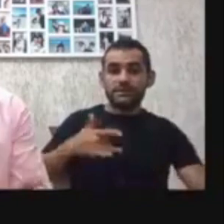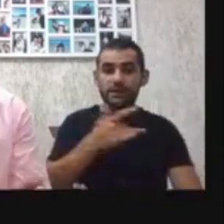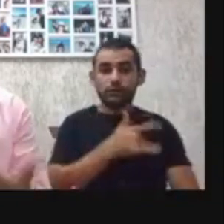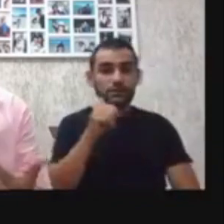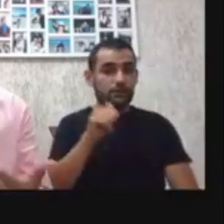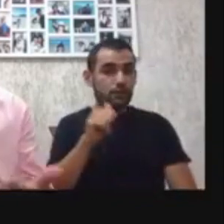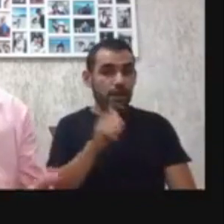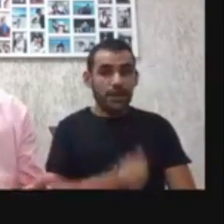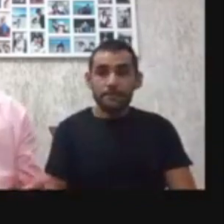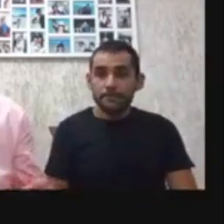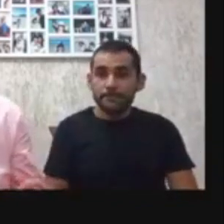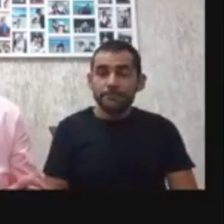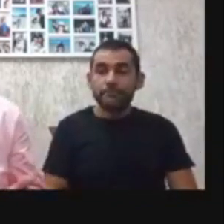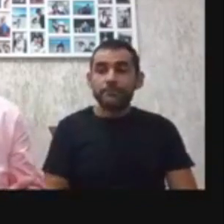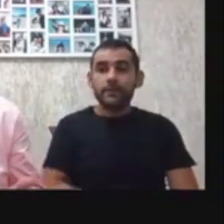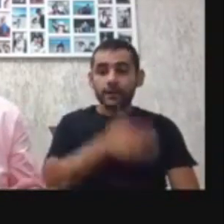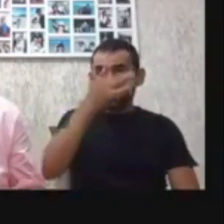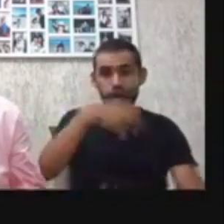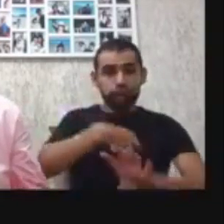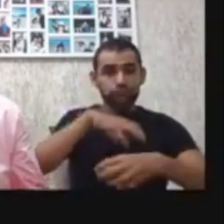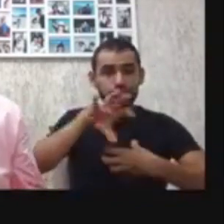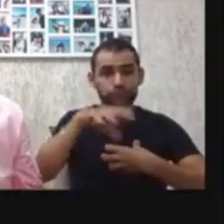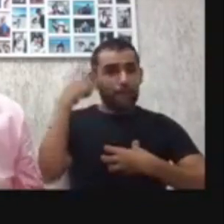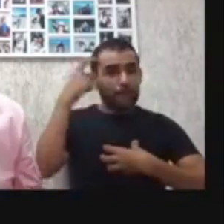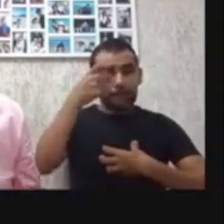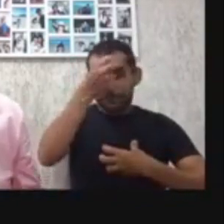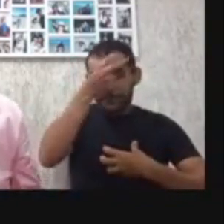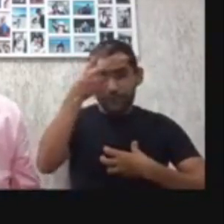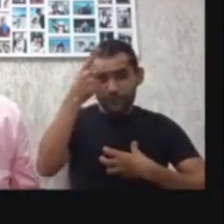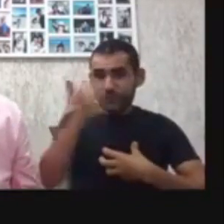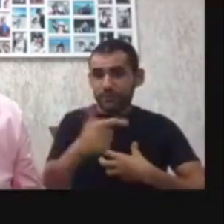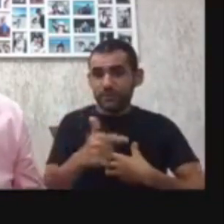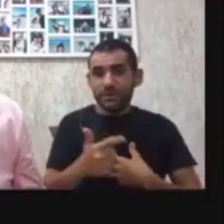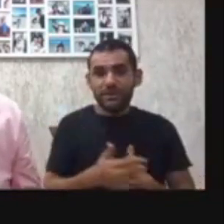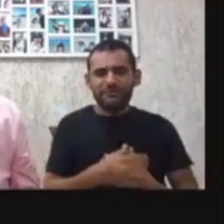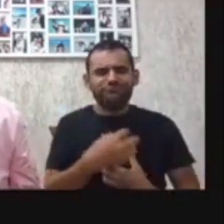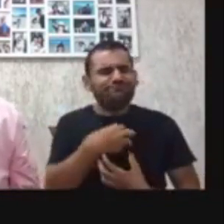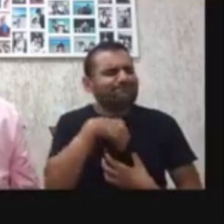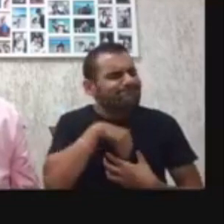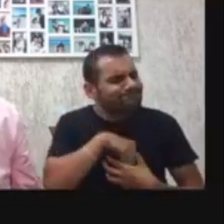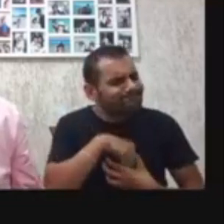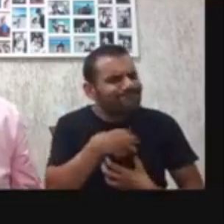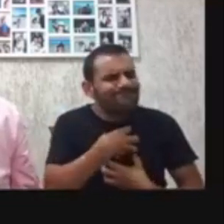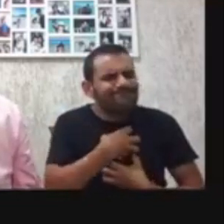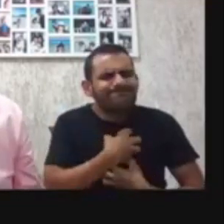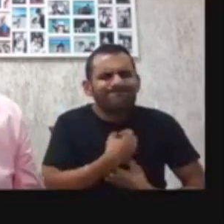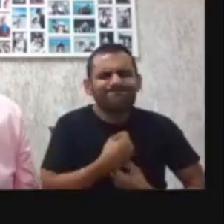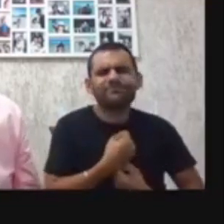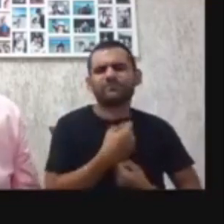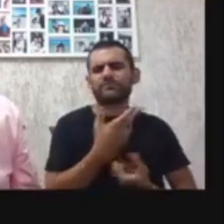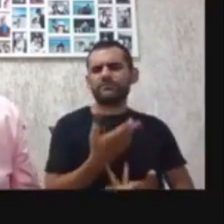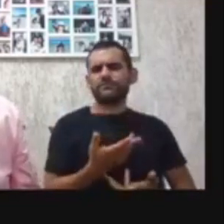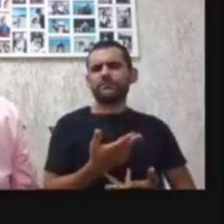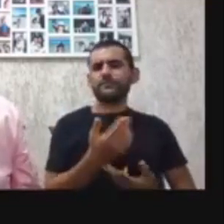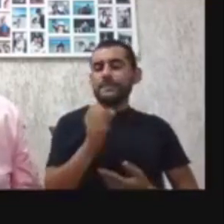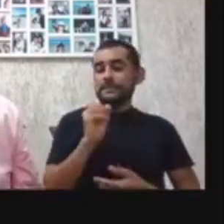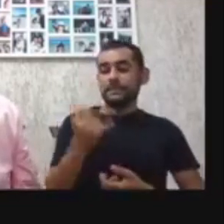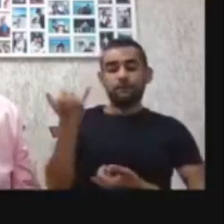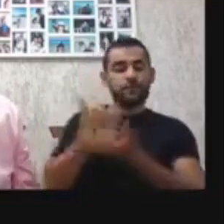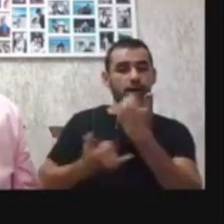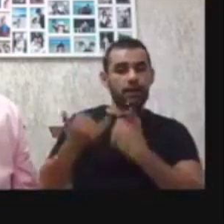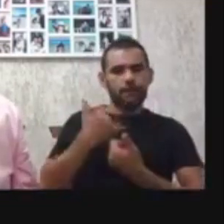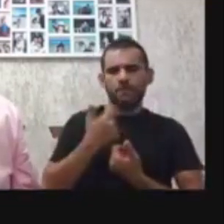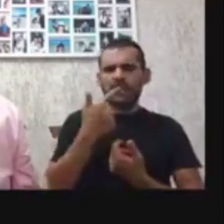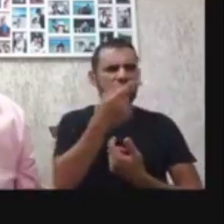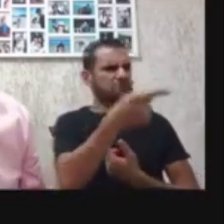pessoas não se preocupam, não se colocam no lugar dessas mulheres. Isso me incomoda, isso dói dentro de mim. Isso, se falarem comigo assim,